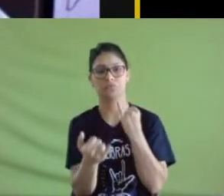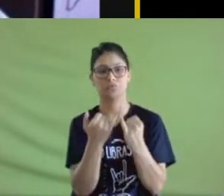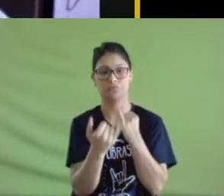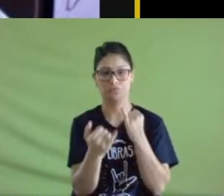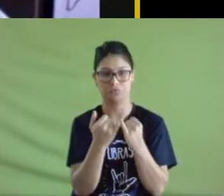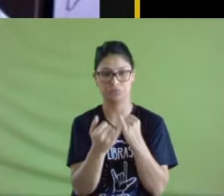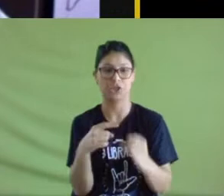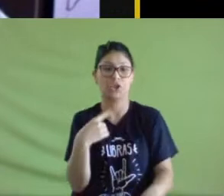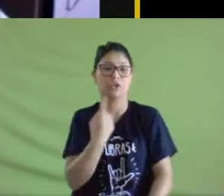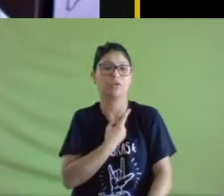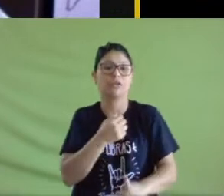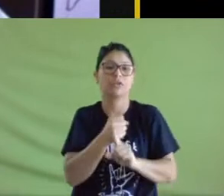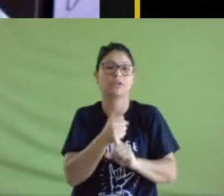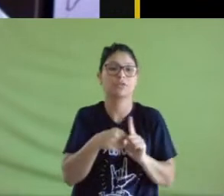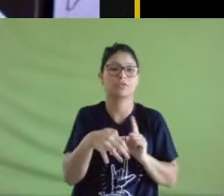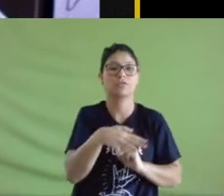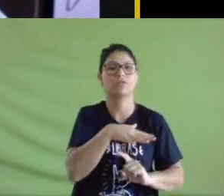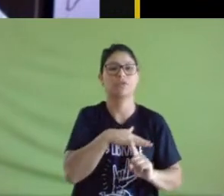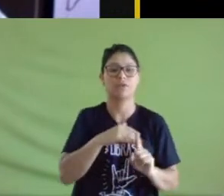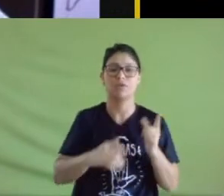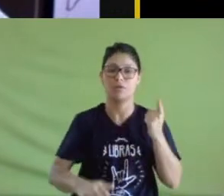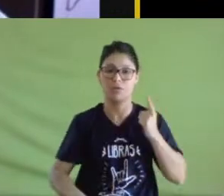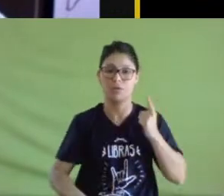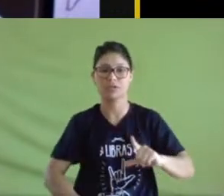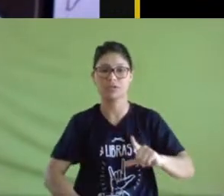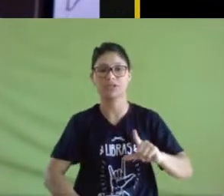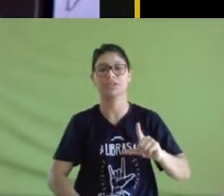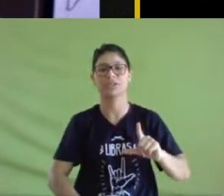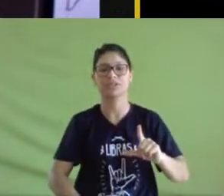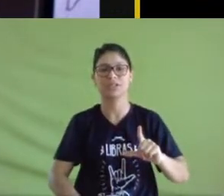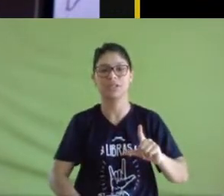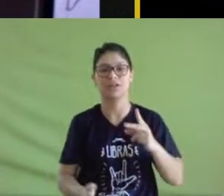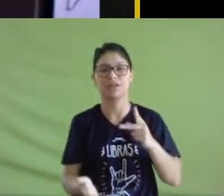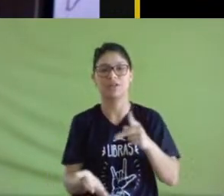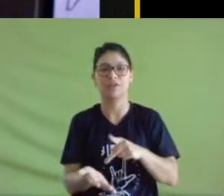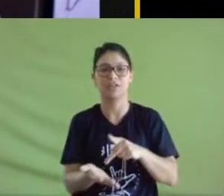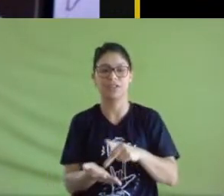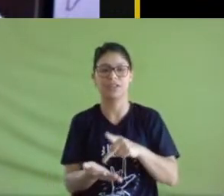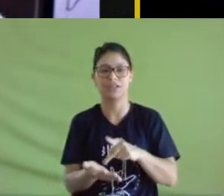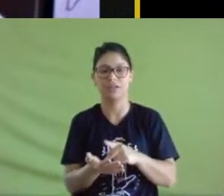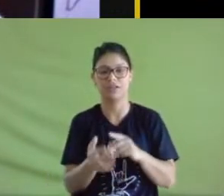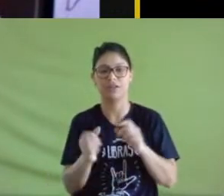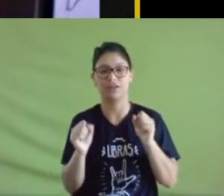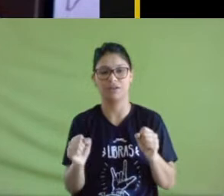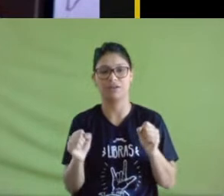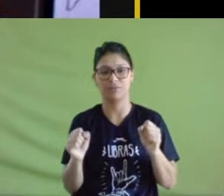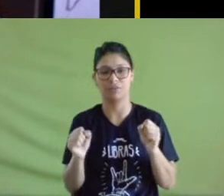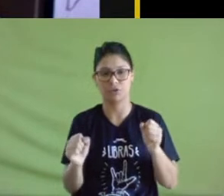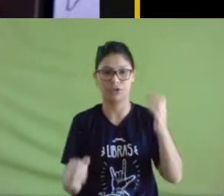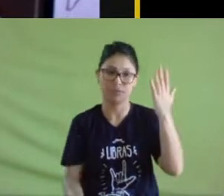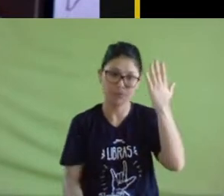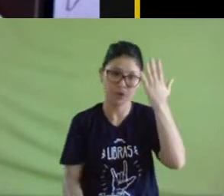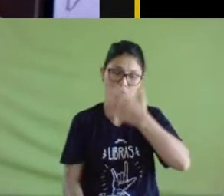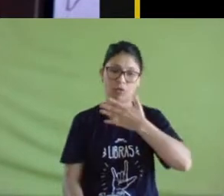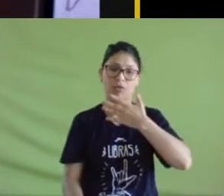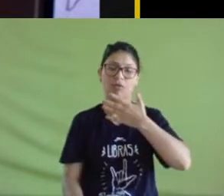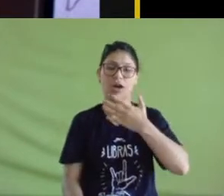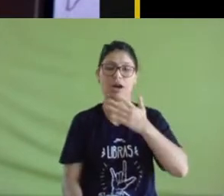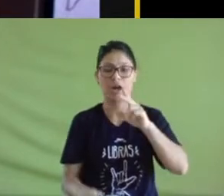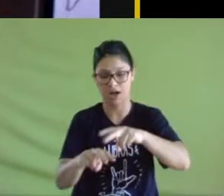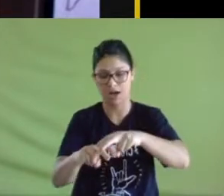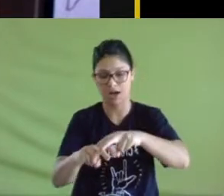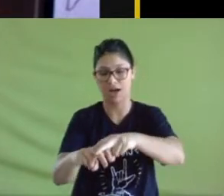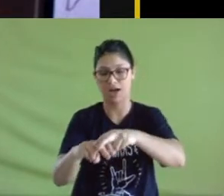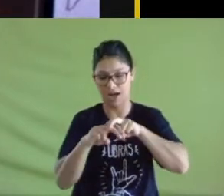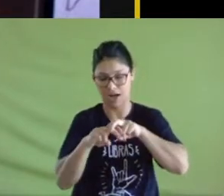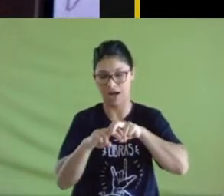nossa sociedade concebe como sendo verdadeiro, que tornam provável a causa que a gente